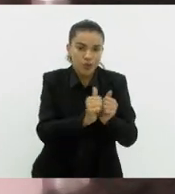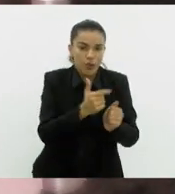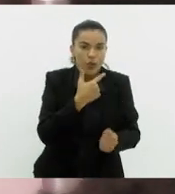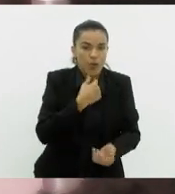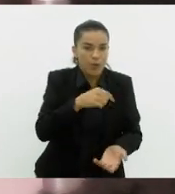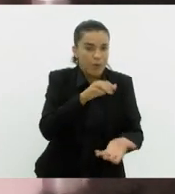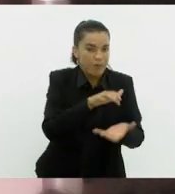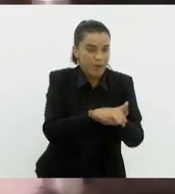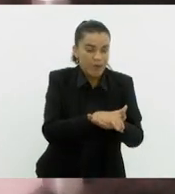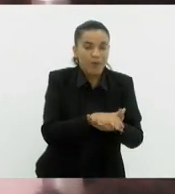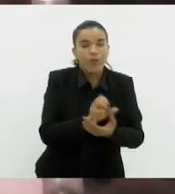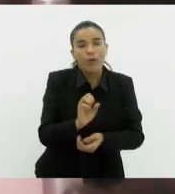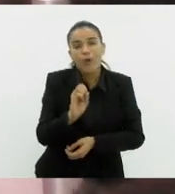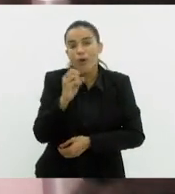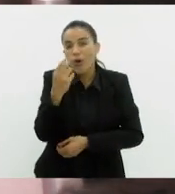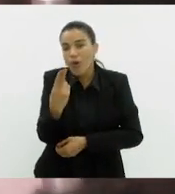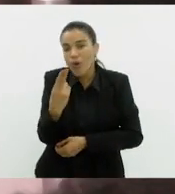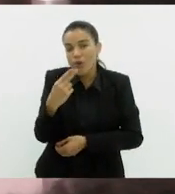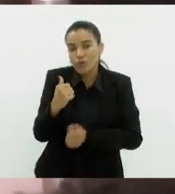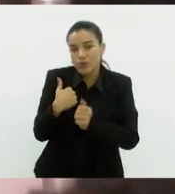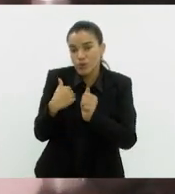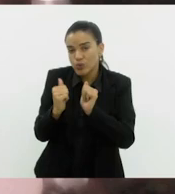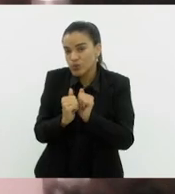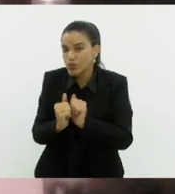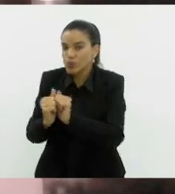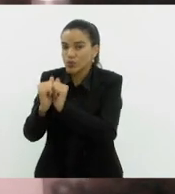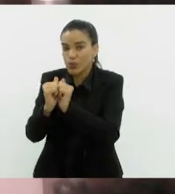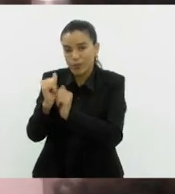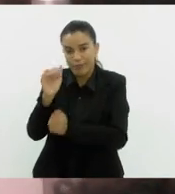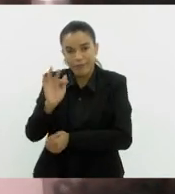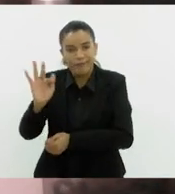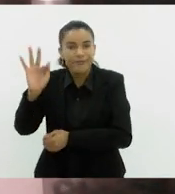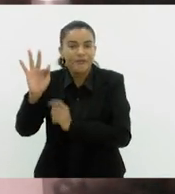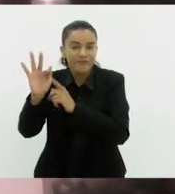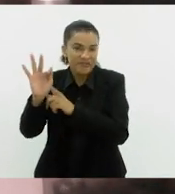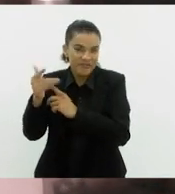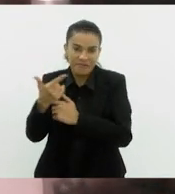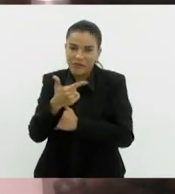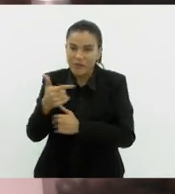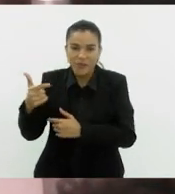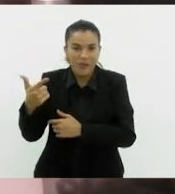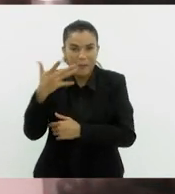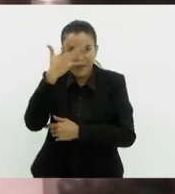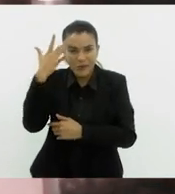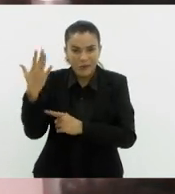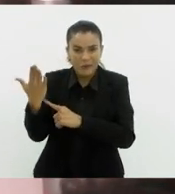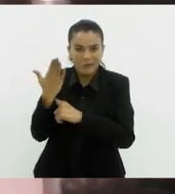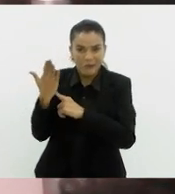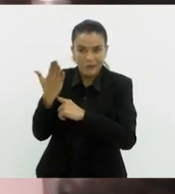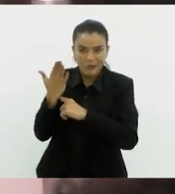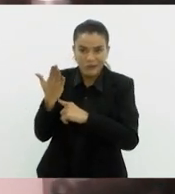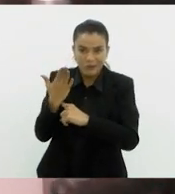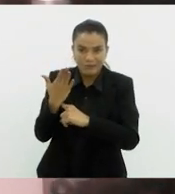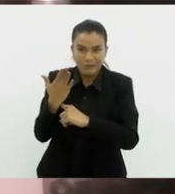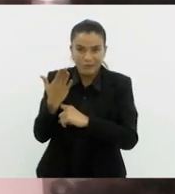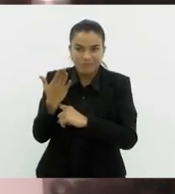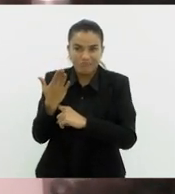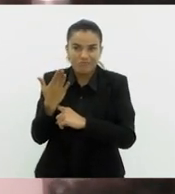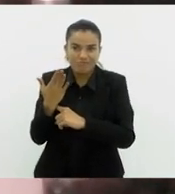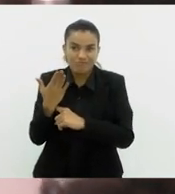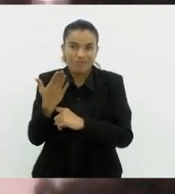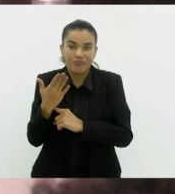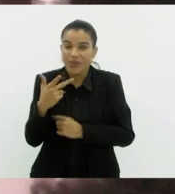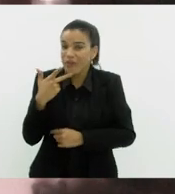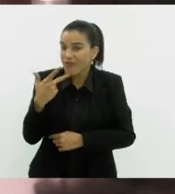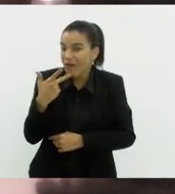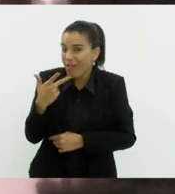rede de apoio, ou fica comigo levando para a faculdade diretamente. Então, a gente... E lembrando que eu estou falando